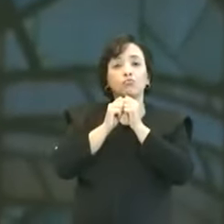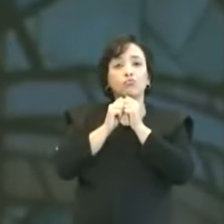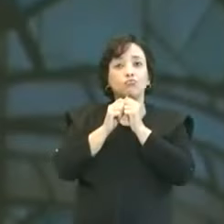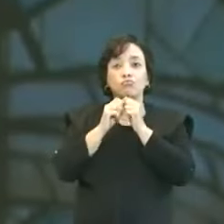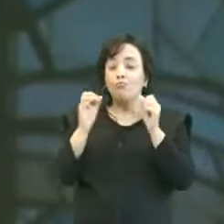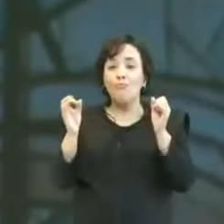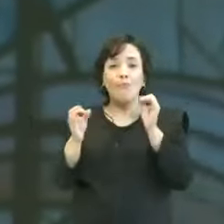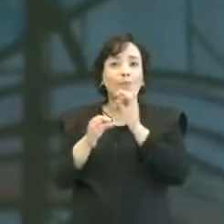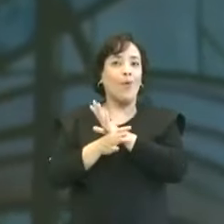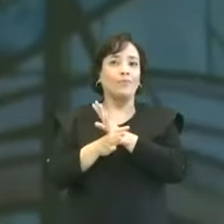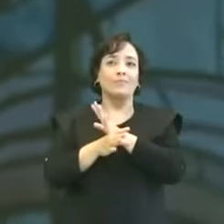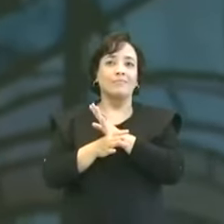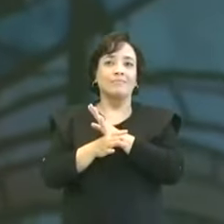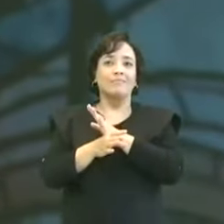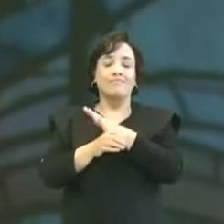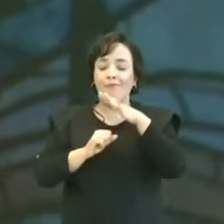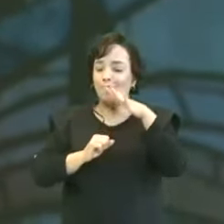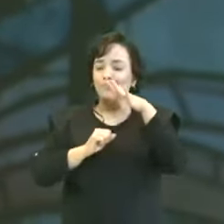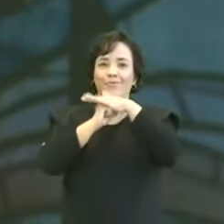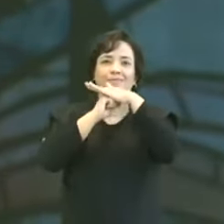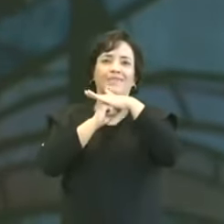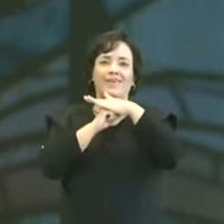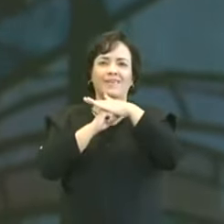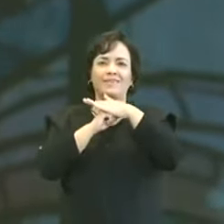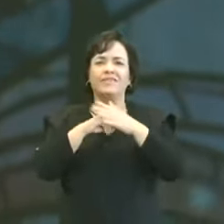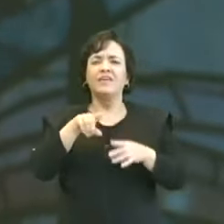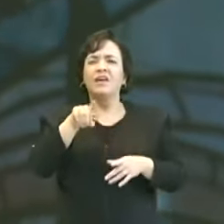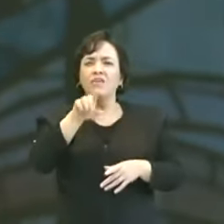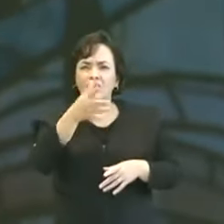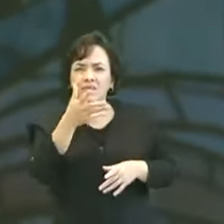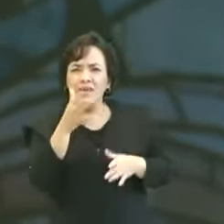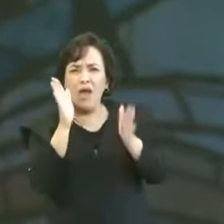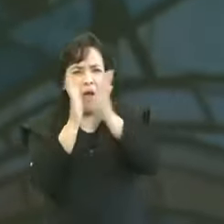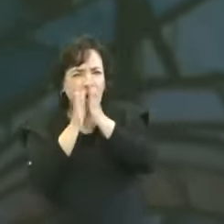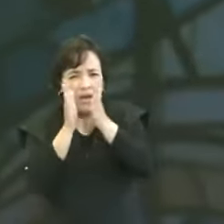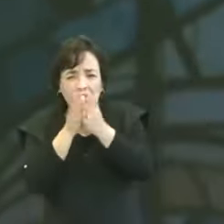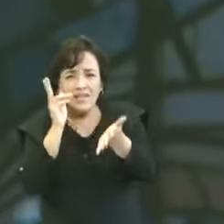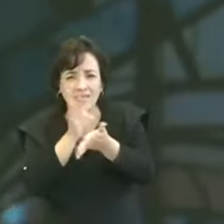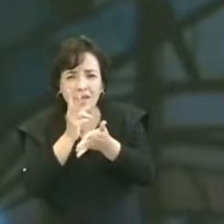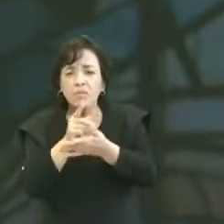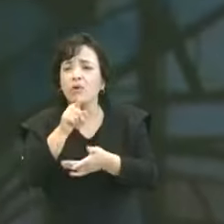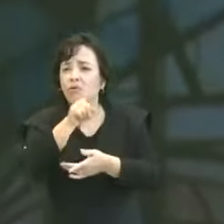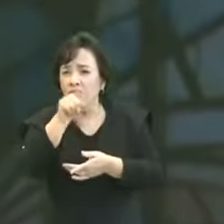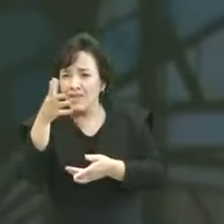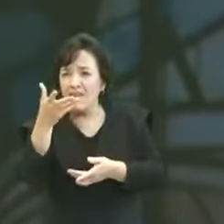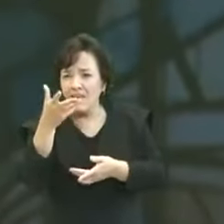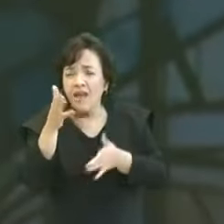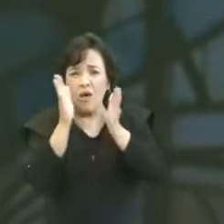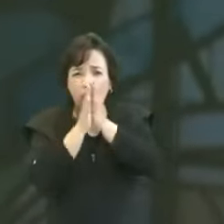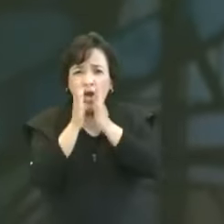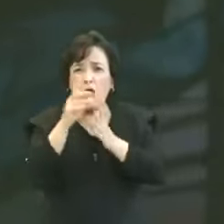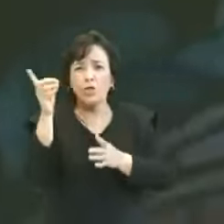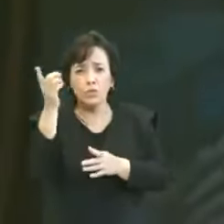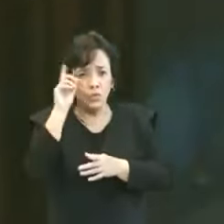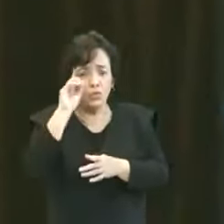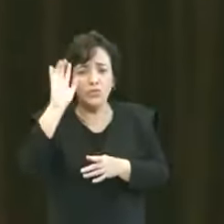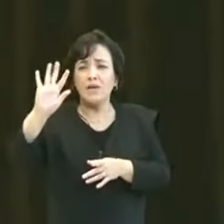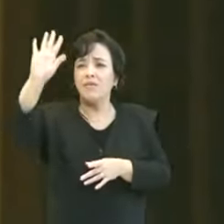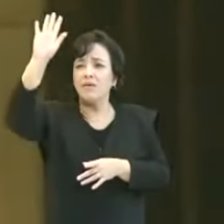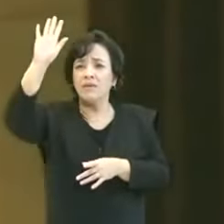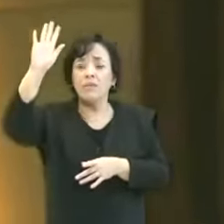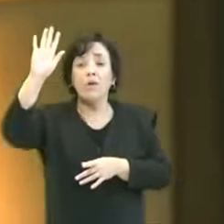Hoje eu queria te ajudar a ajustar o propósito. Você quer orar continuamente? Quantos querem isso? Levante suas mãos. Você quer orar todo dia?